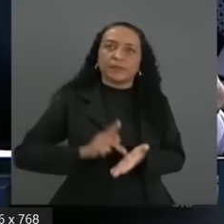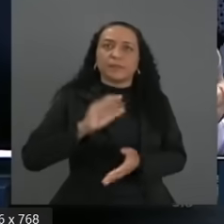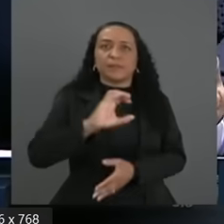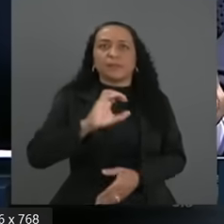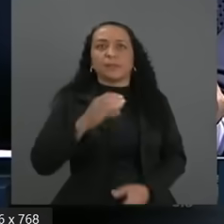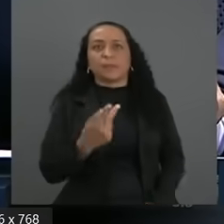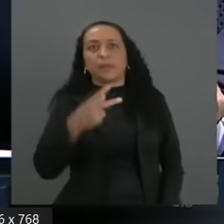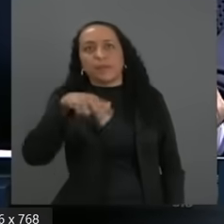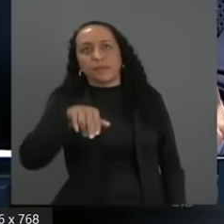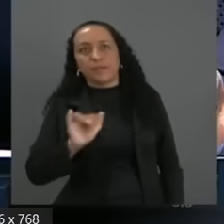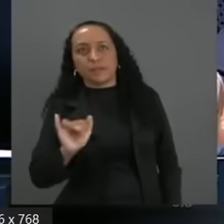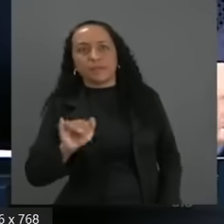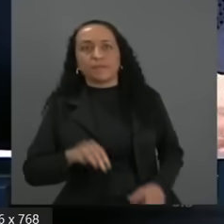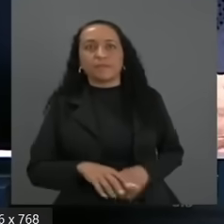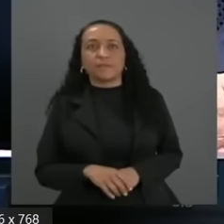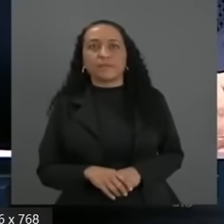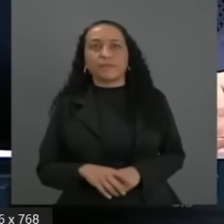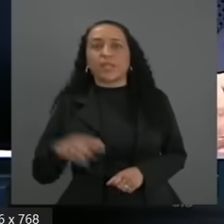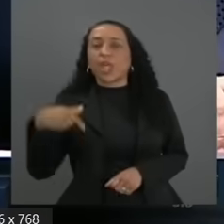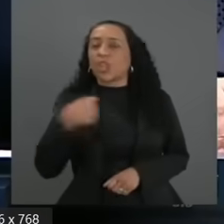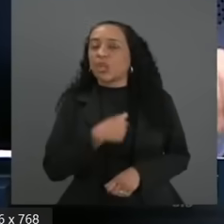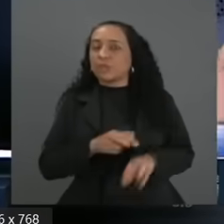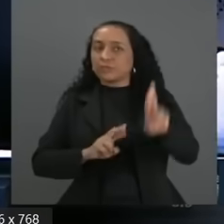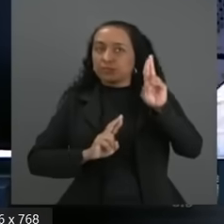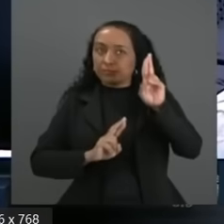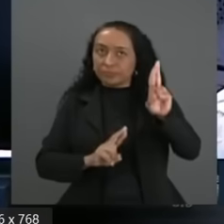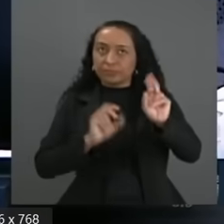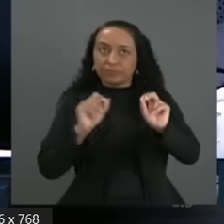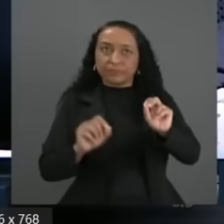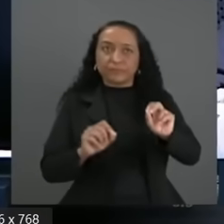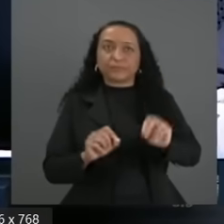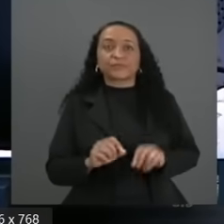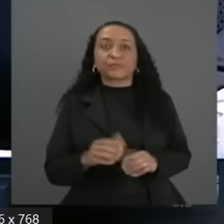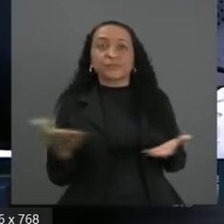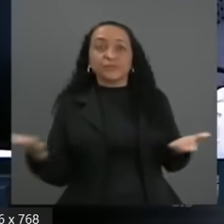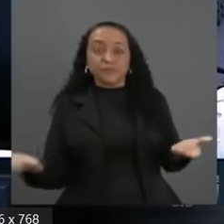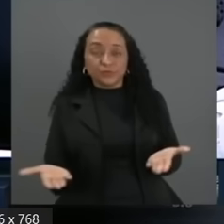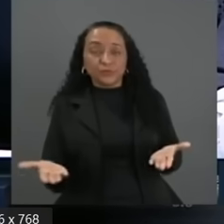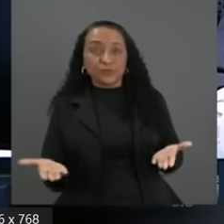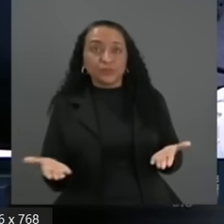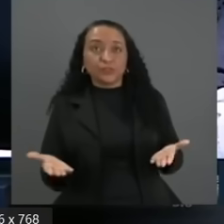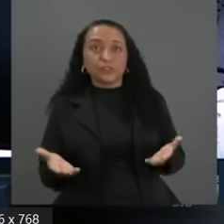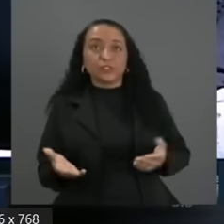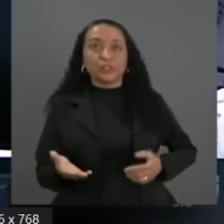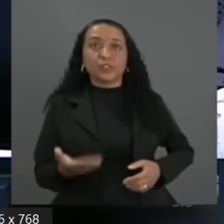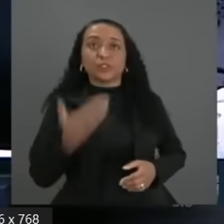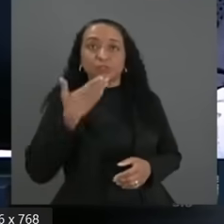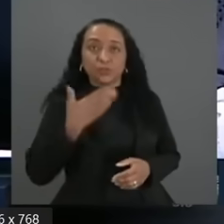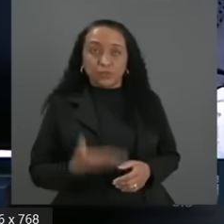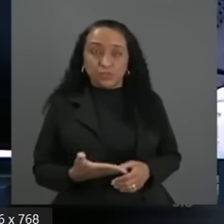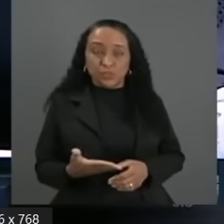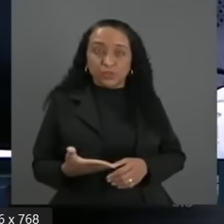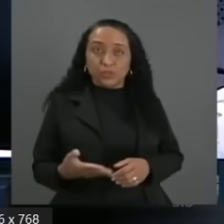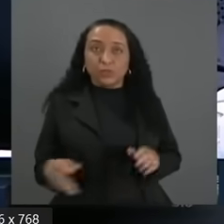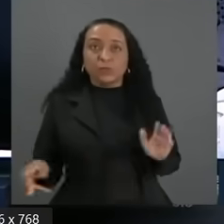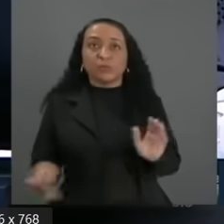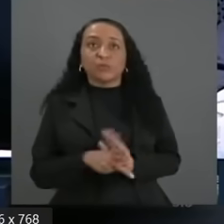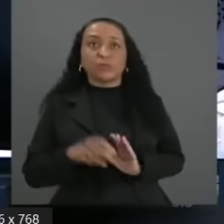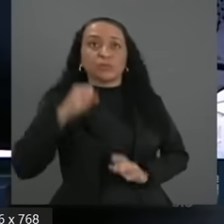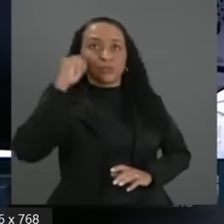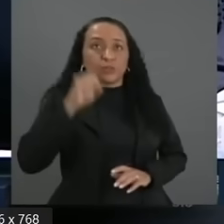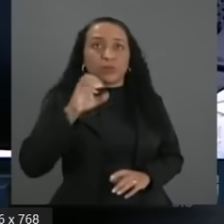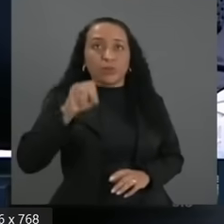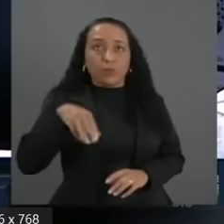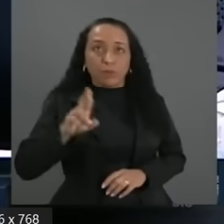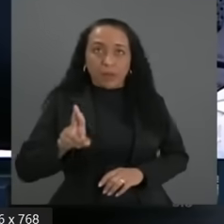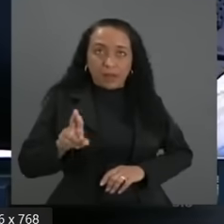CPMI. A nossa expectativa era que no dia de hoje, que era a solicitação feita pelo senador Omar a